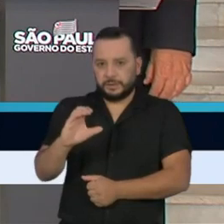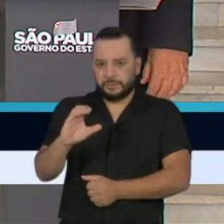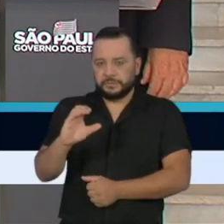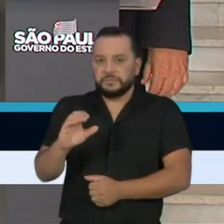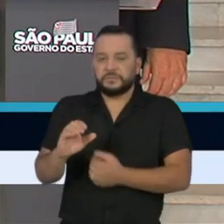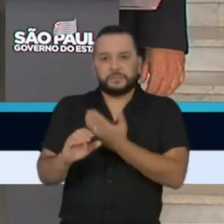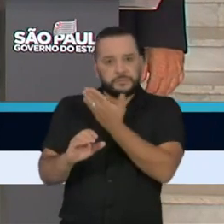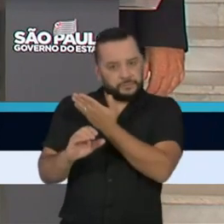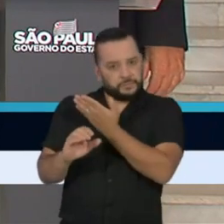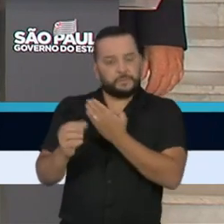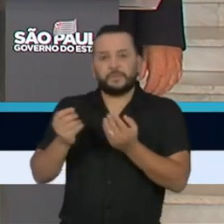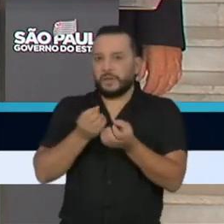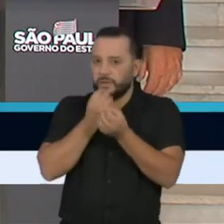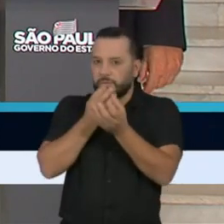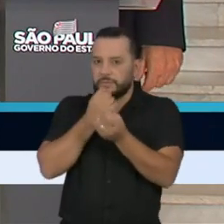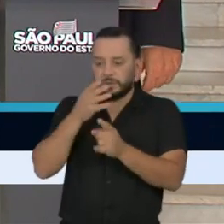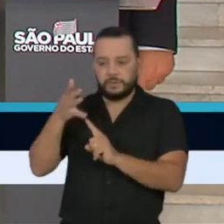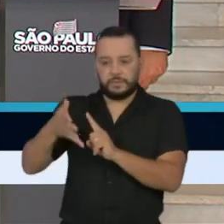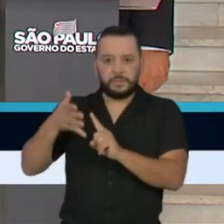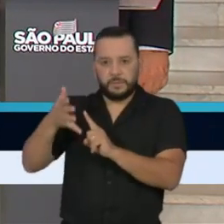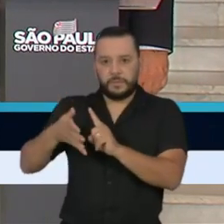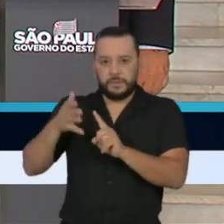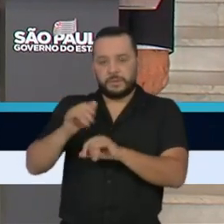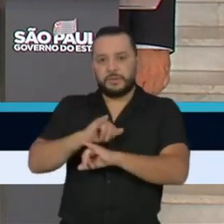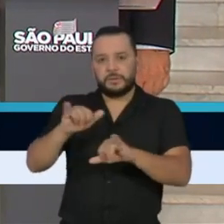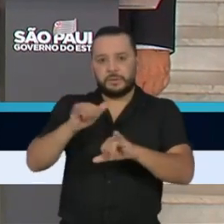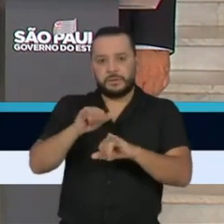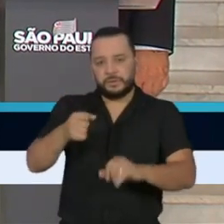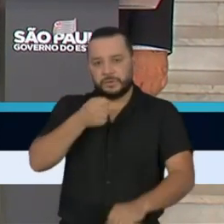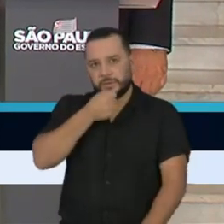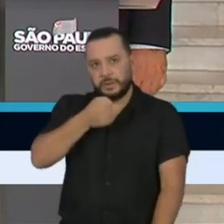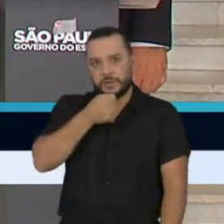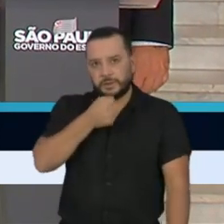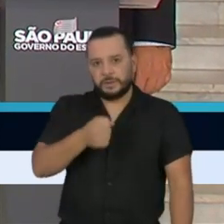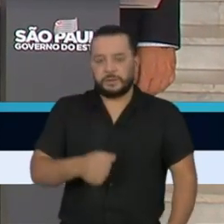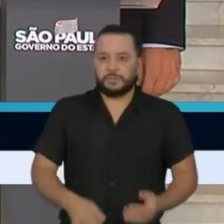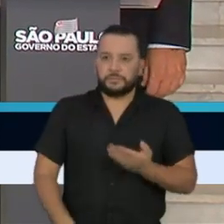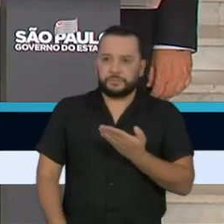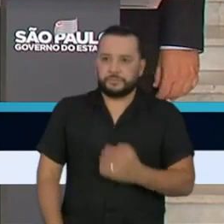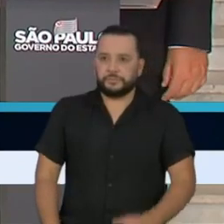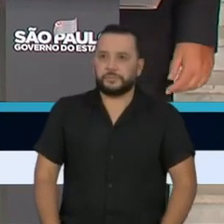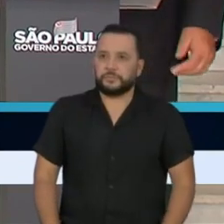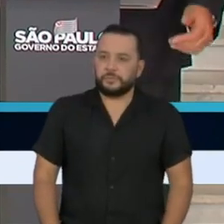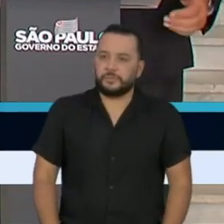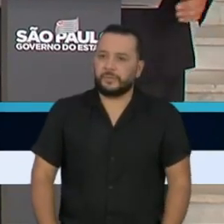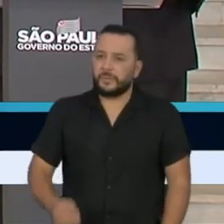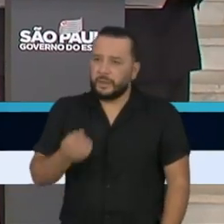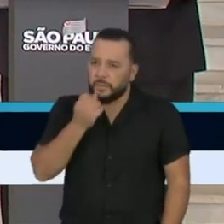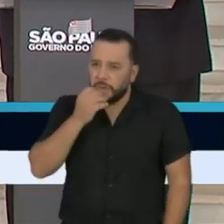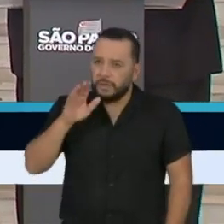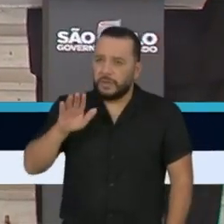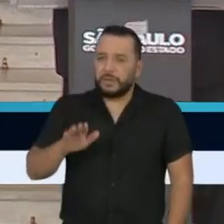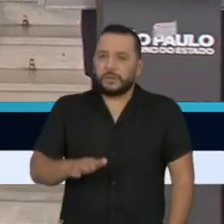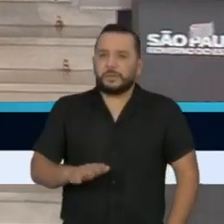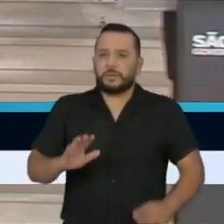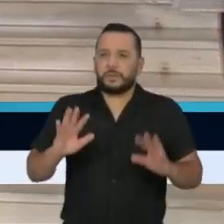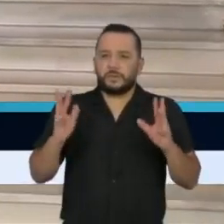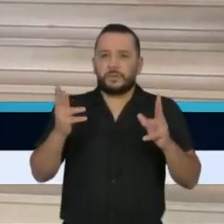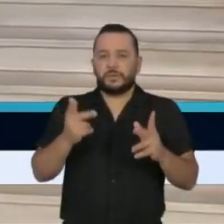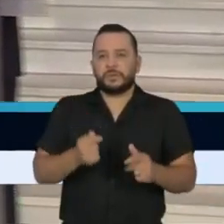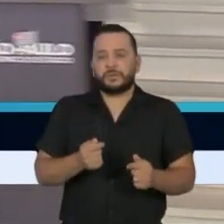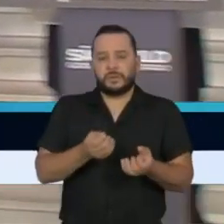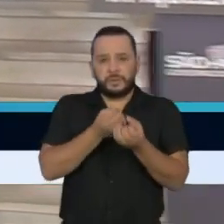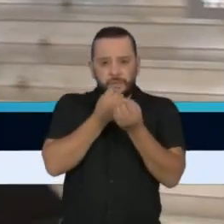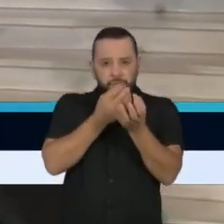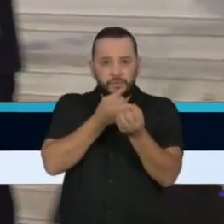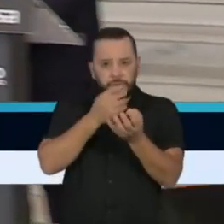serão compartilhadas com a imprensa, com os jornalistas. Doutor Germa. Boa tarde a todos. Os dados de ontem